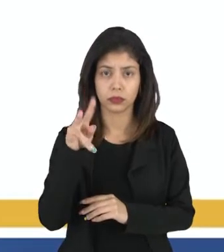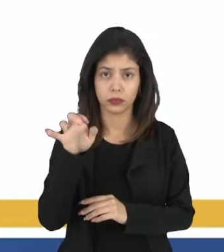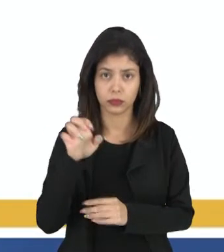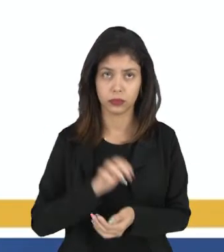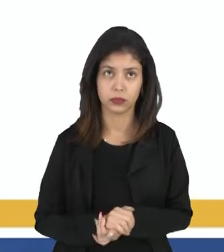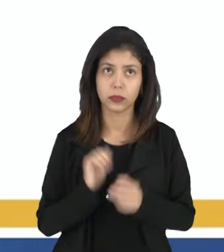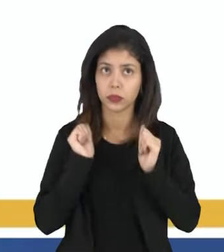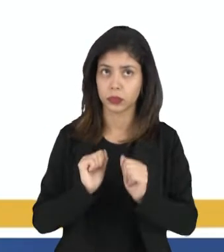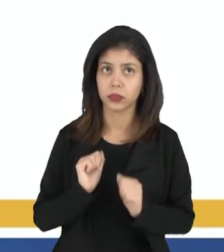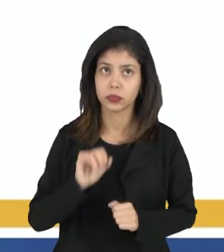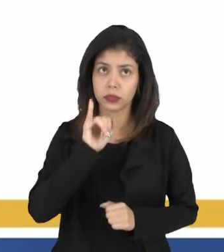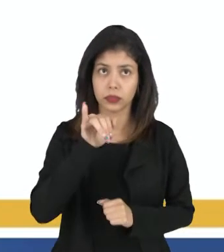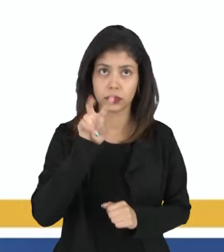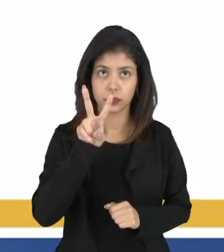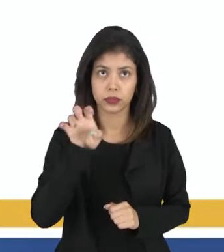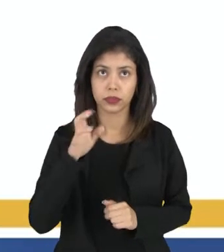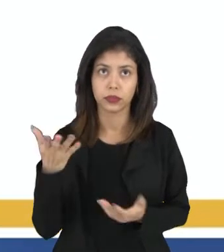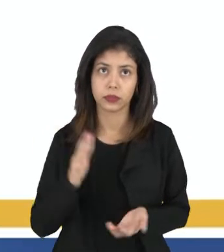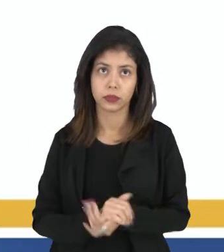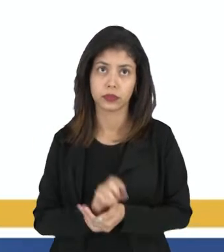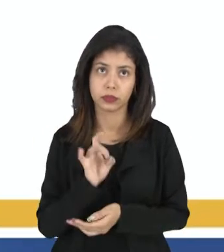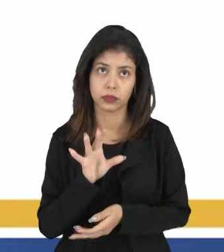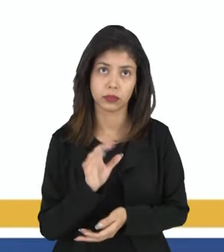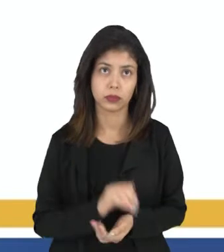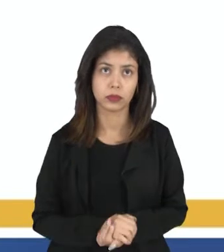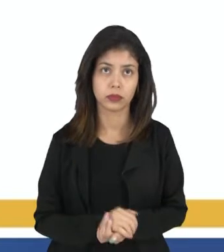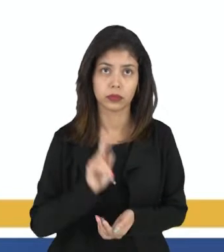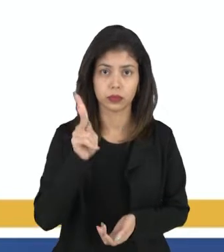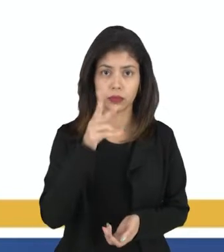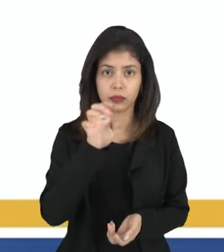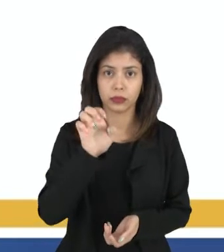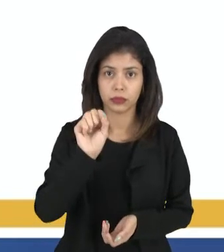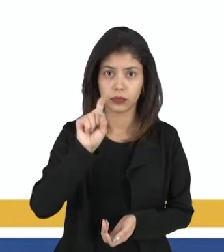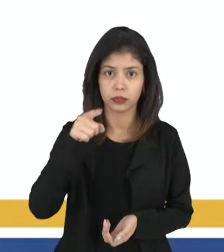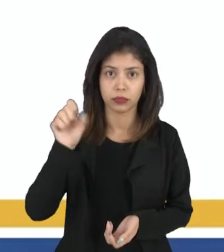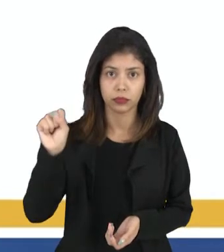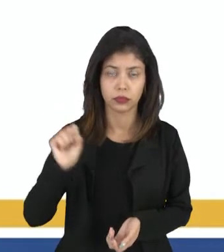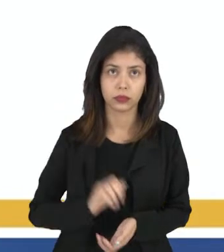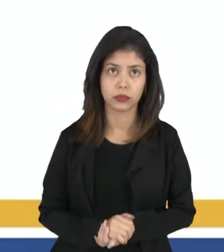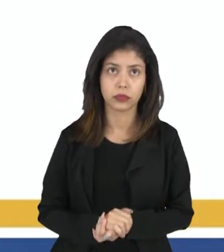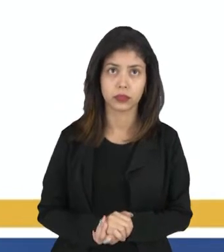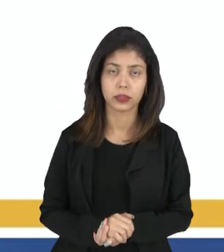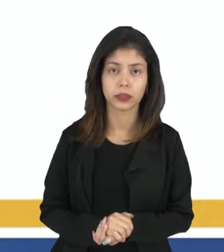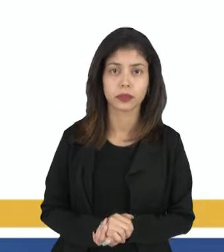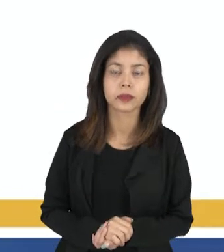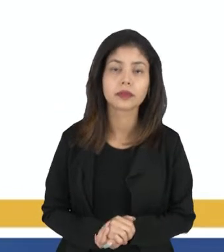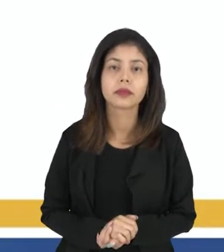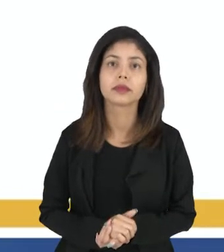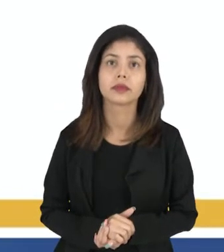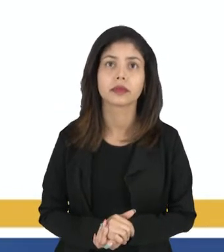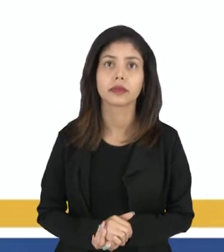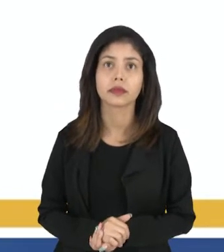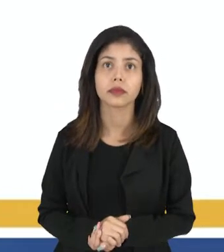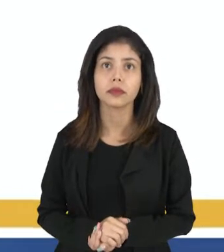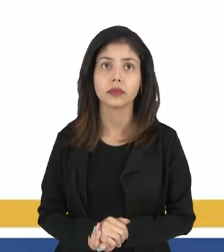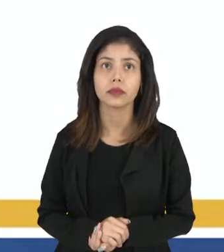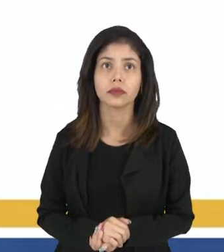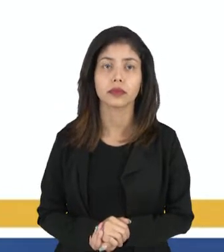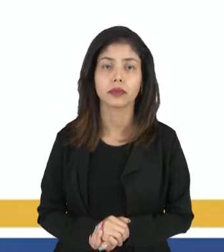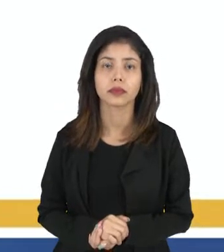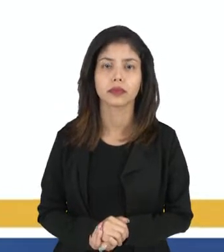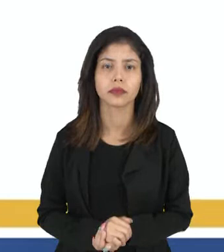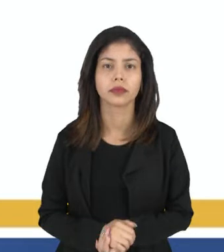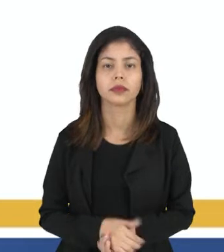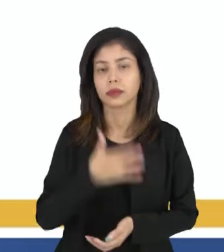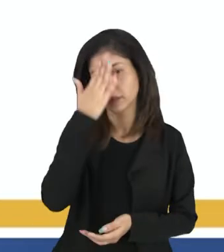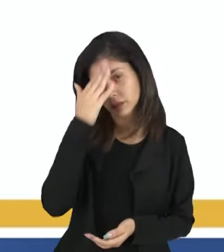exemplo. Você pode se deparar com his numa frase, tá? Então, tenham em mente que pode vir assim na forma